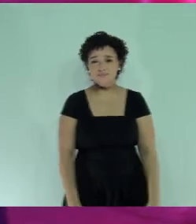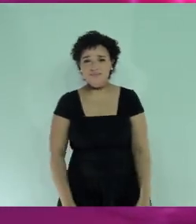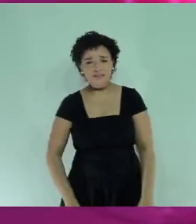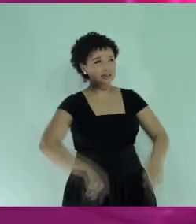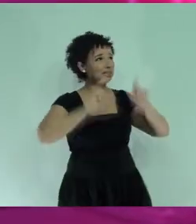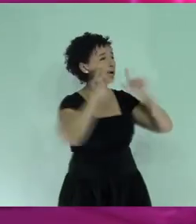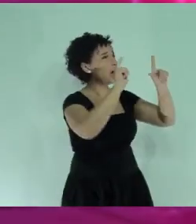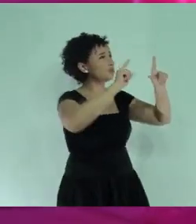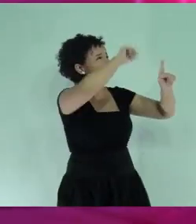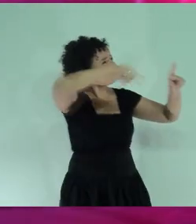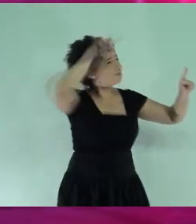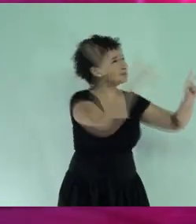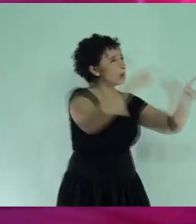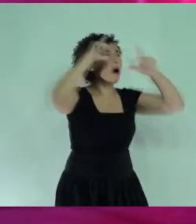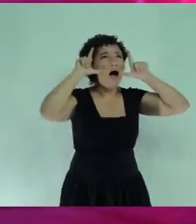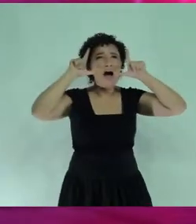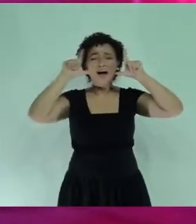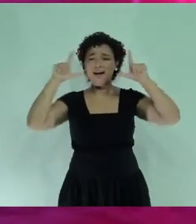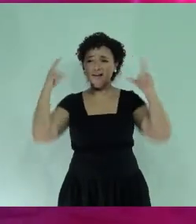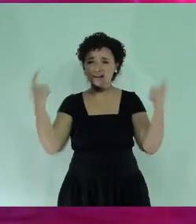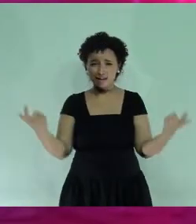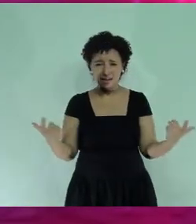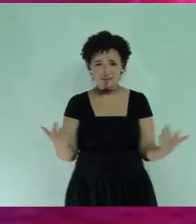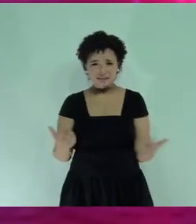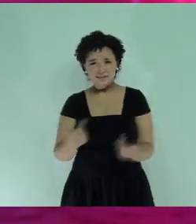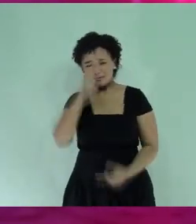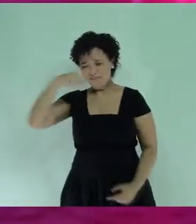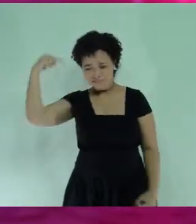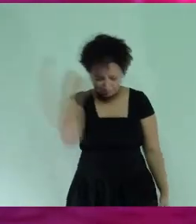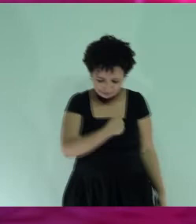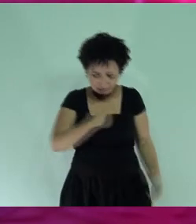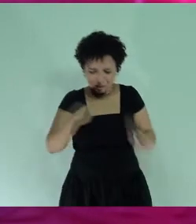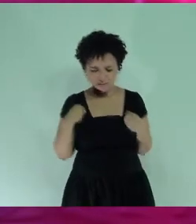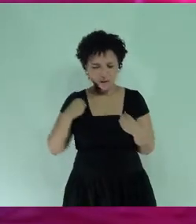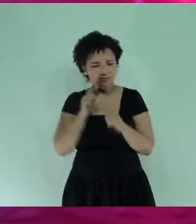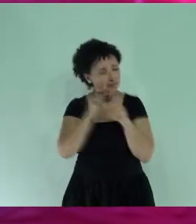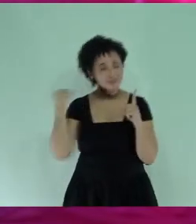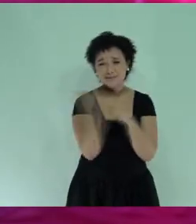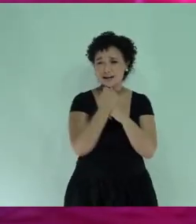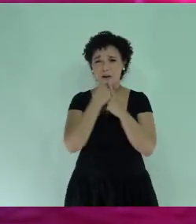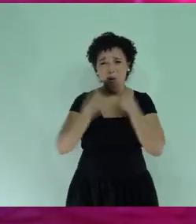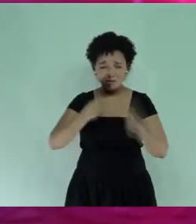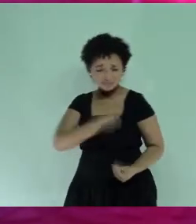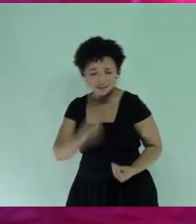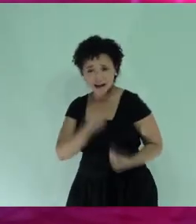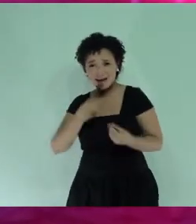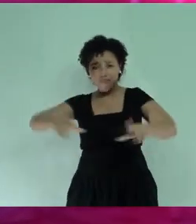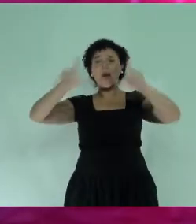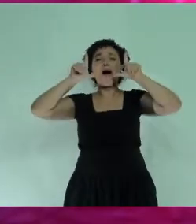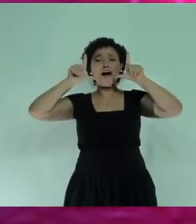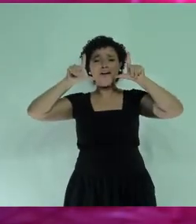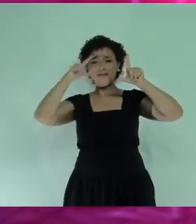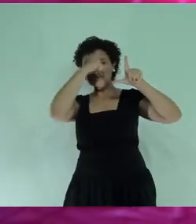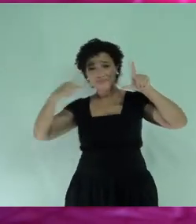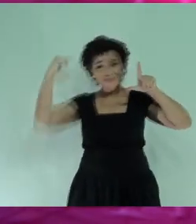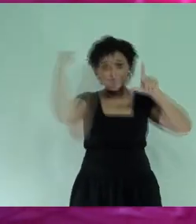A placa de censura no meu rosto diz: não recomendado na sociedade. A